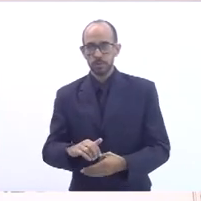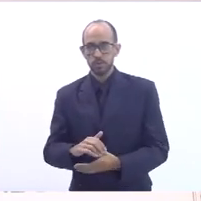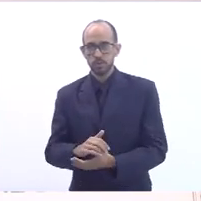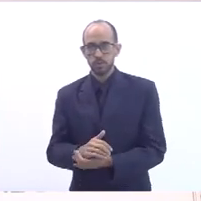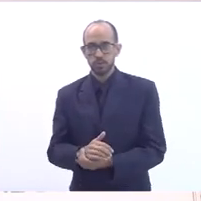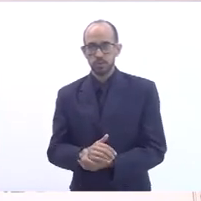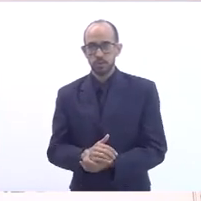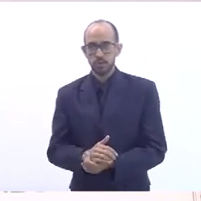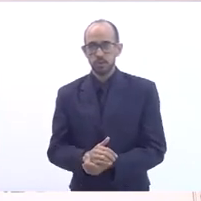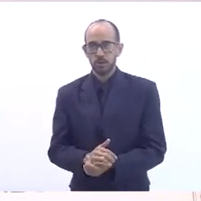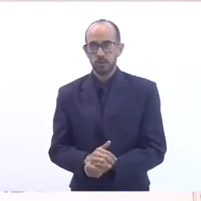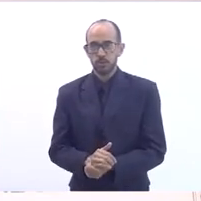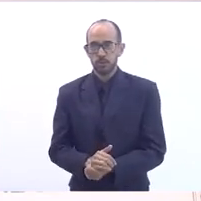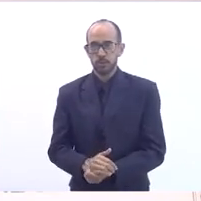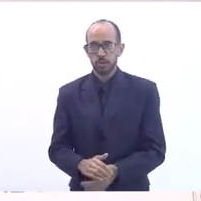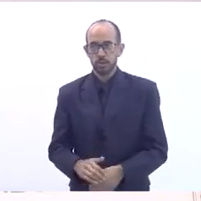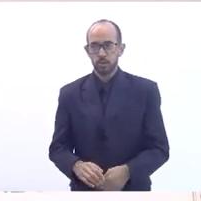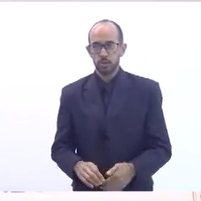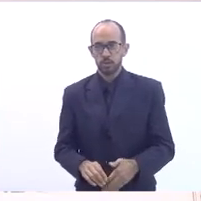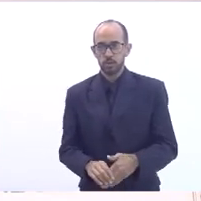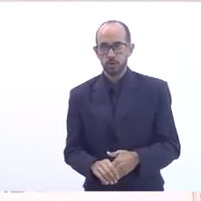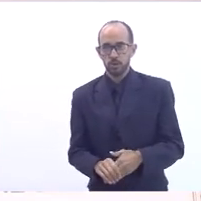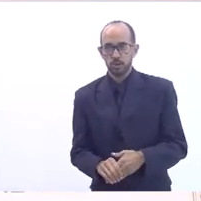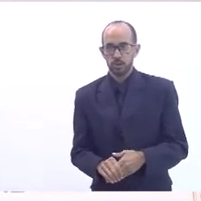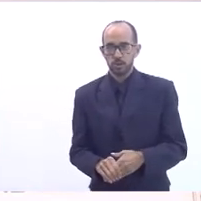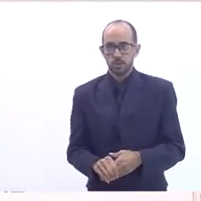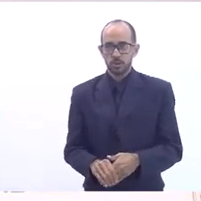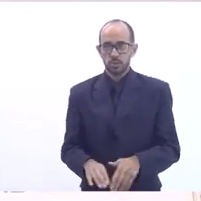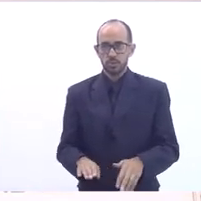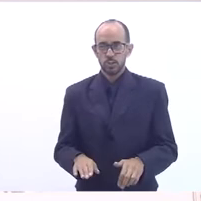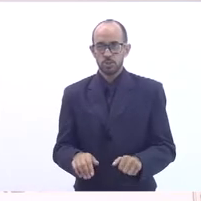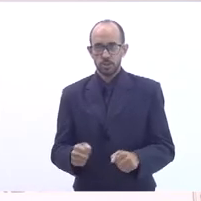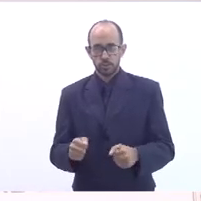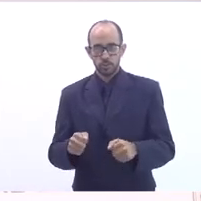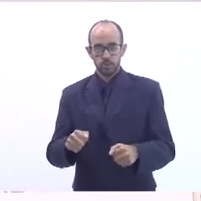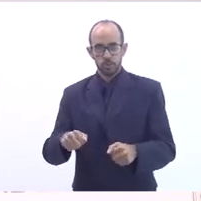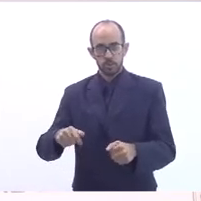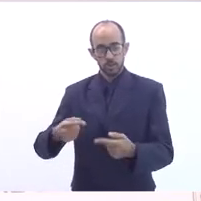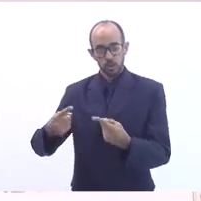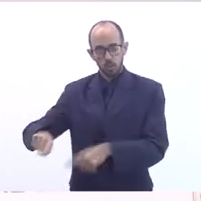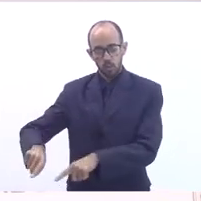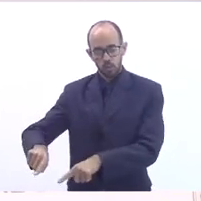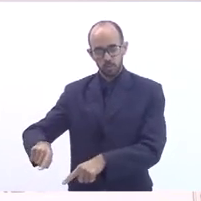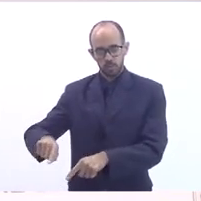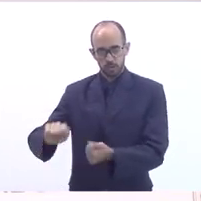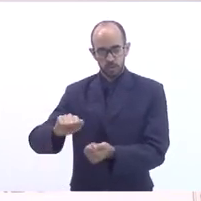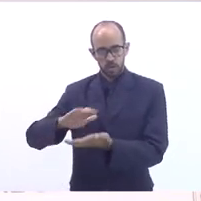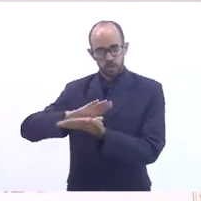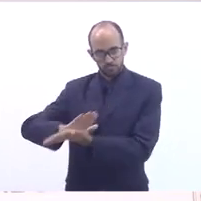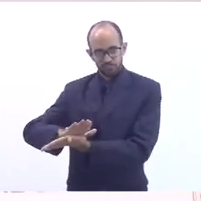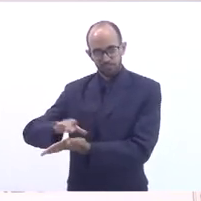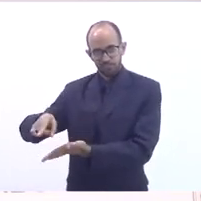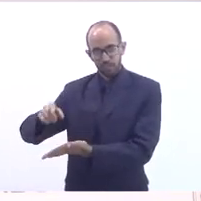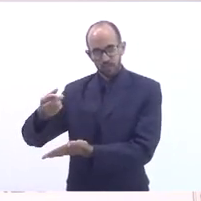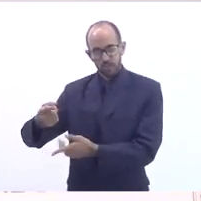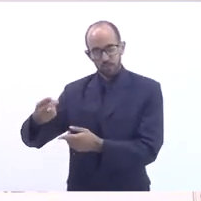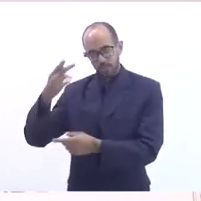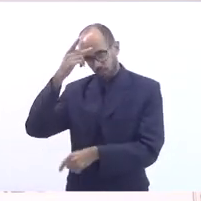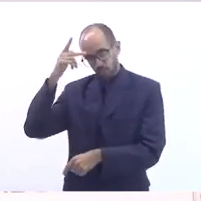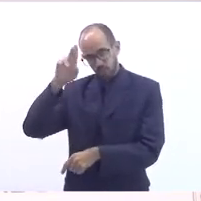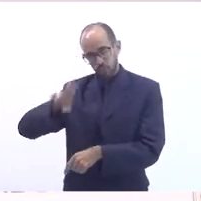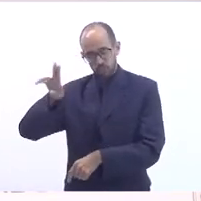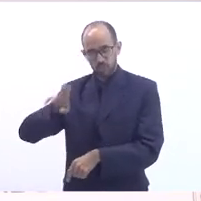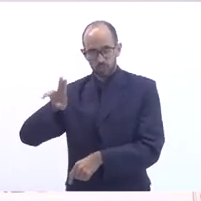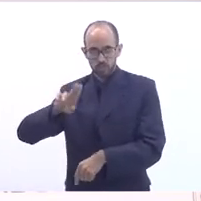submeter intencionalmente o grupo Nacional étnico racial ou religioso a condições de existência capazes de ocasionar